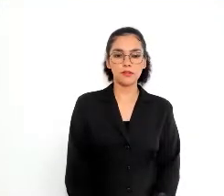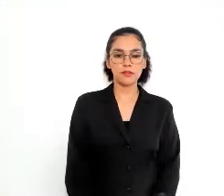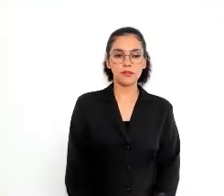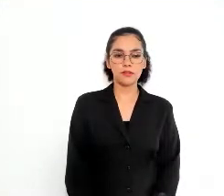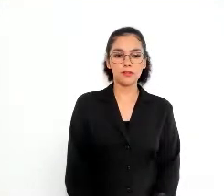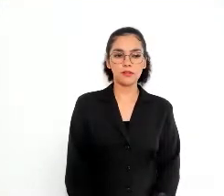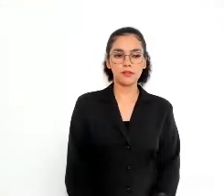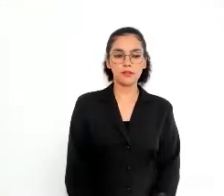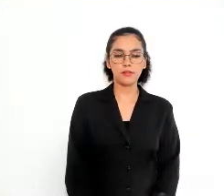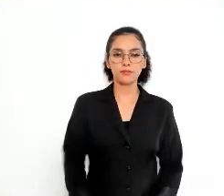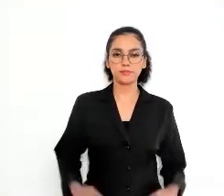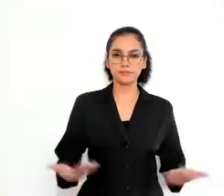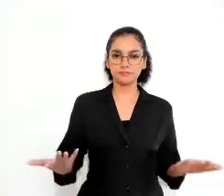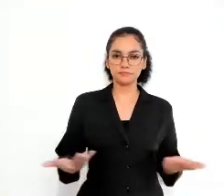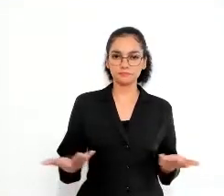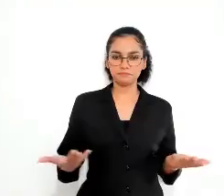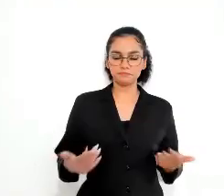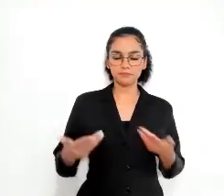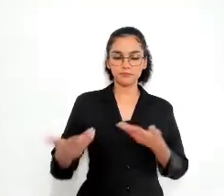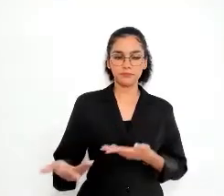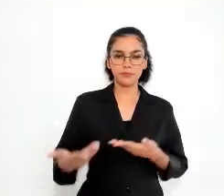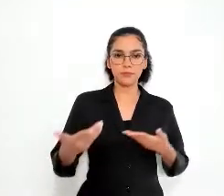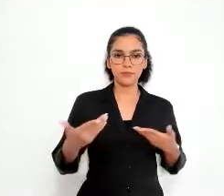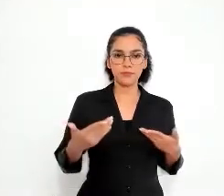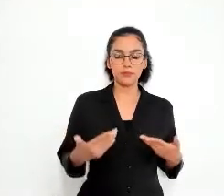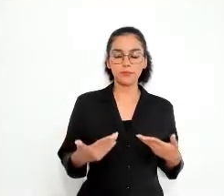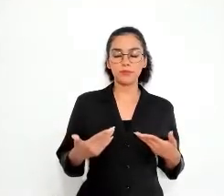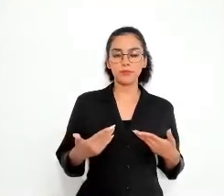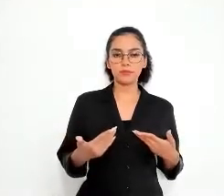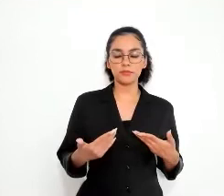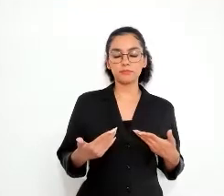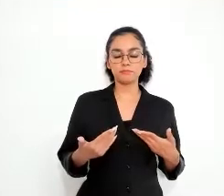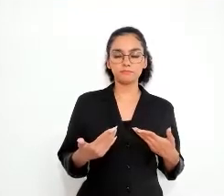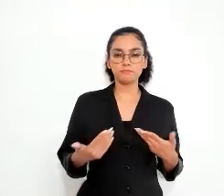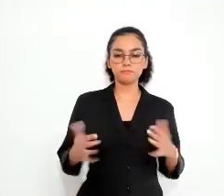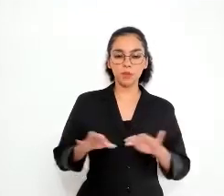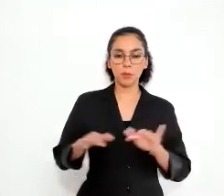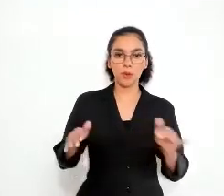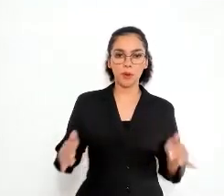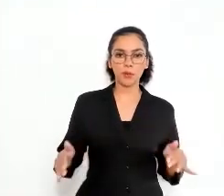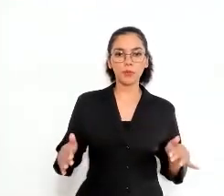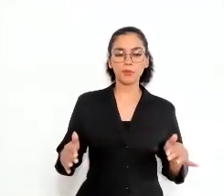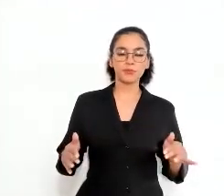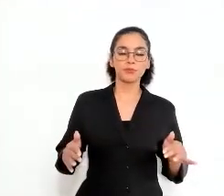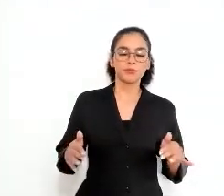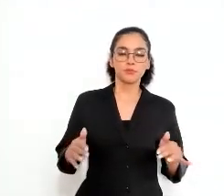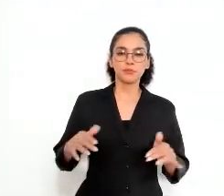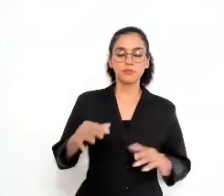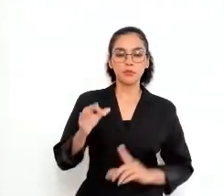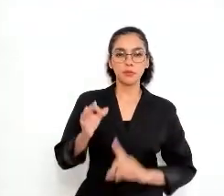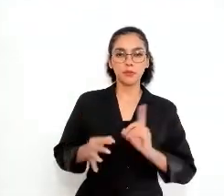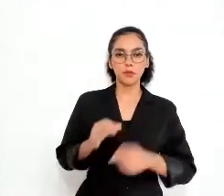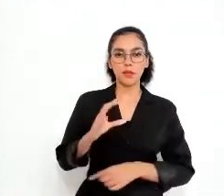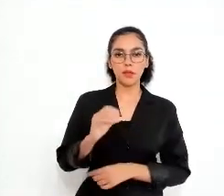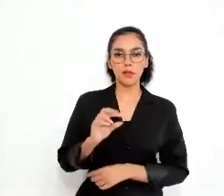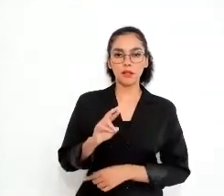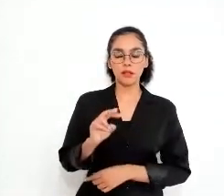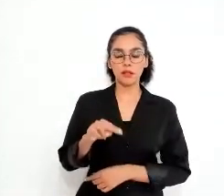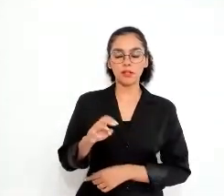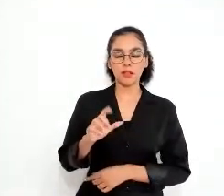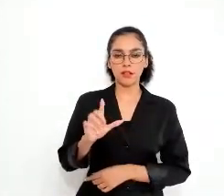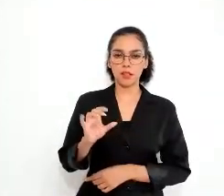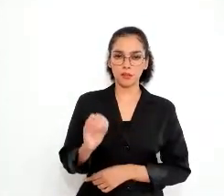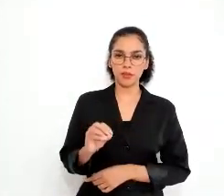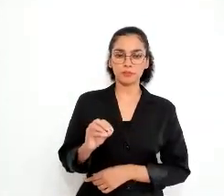E neste momento, convidamos ao centro do palco o desembargador Cornélio Alves. Sua homenagem será para o